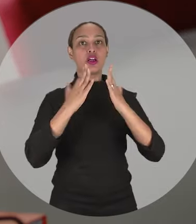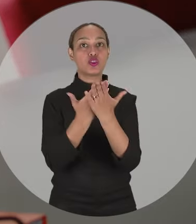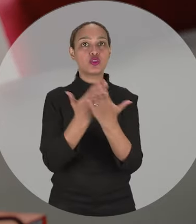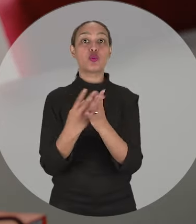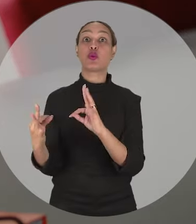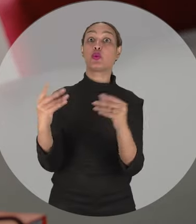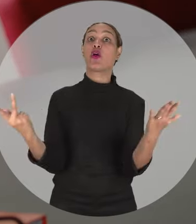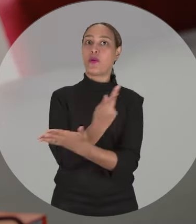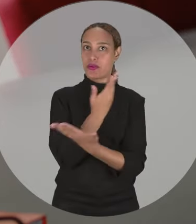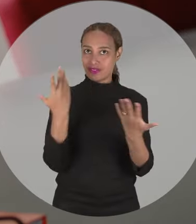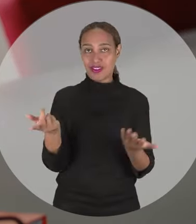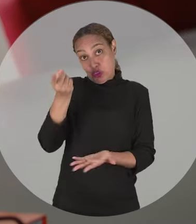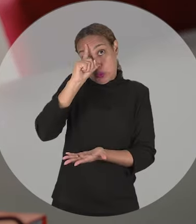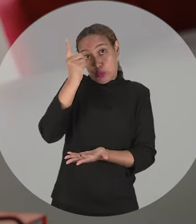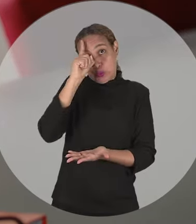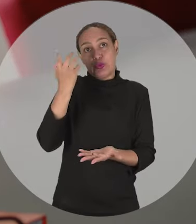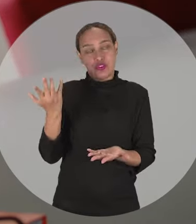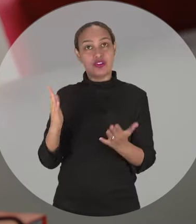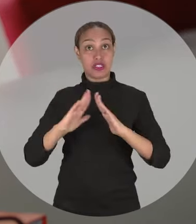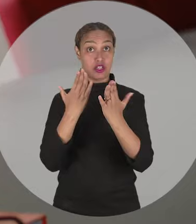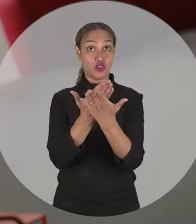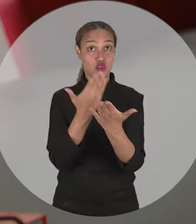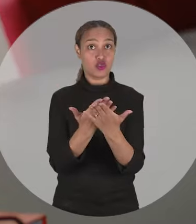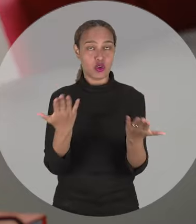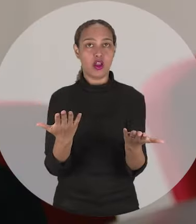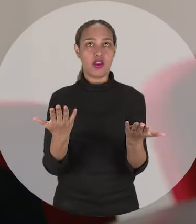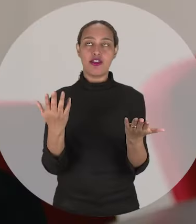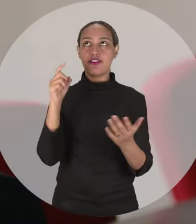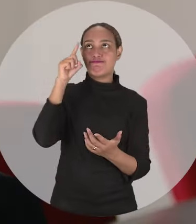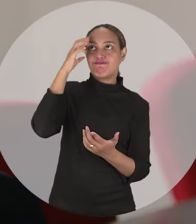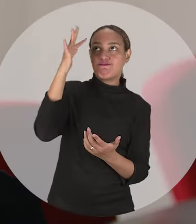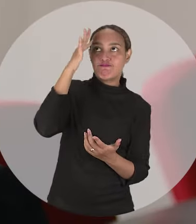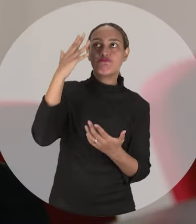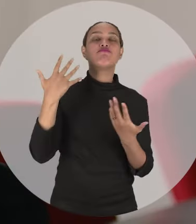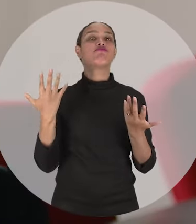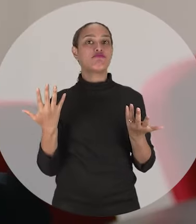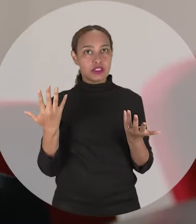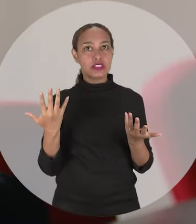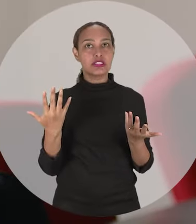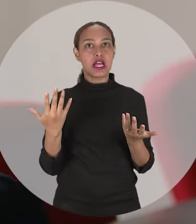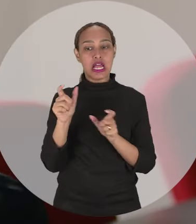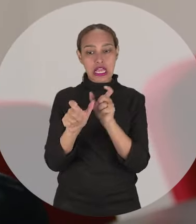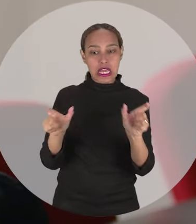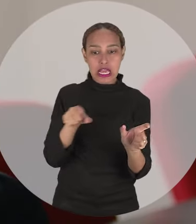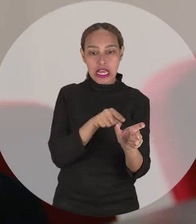que acontece cotidianamente na escola e se perguntar até que ponto eles